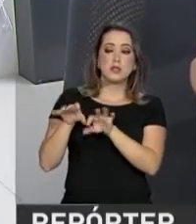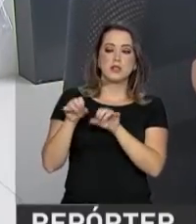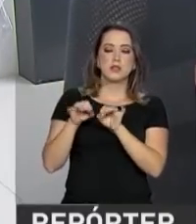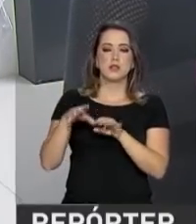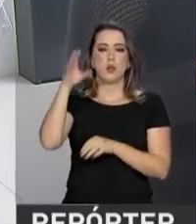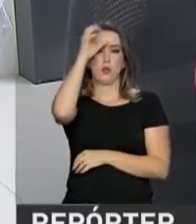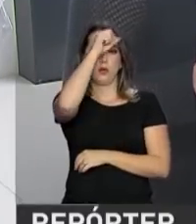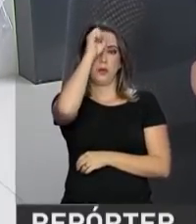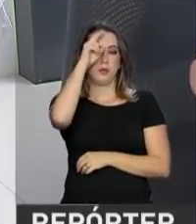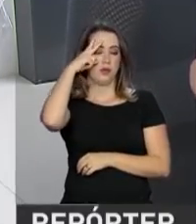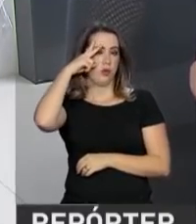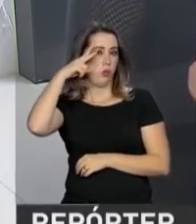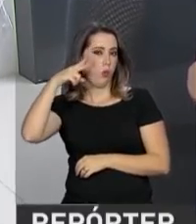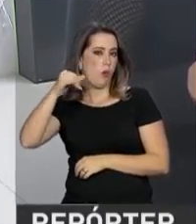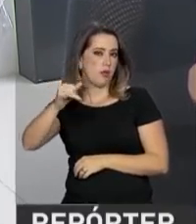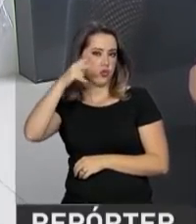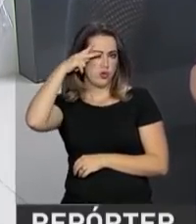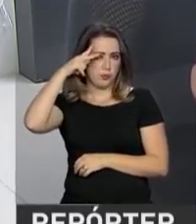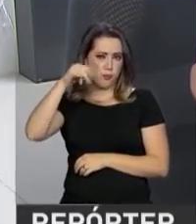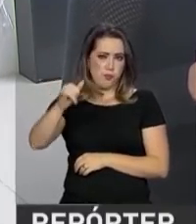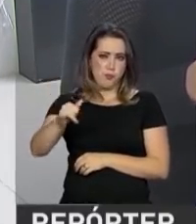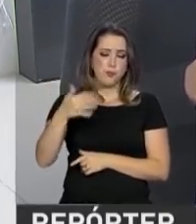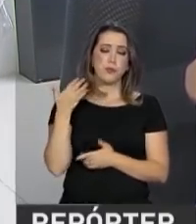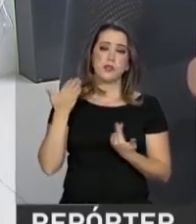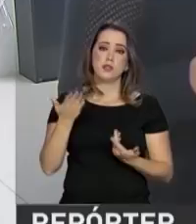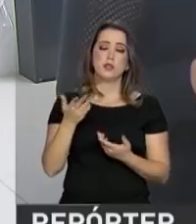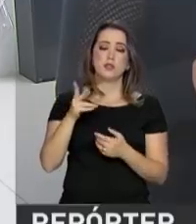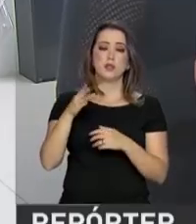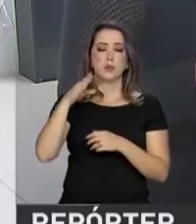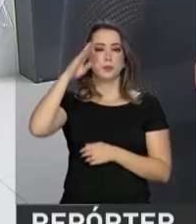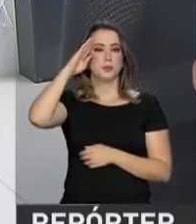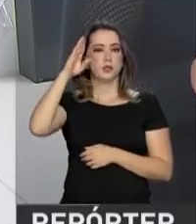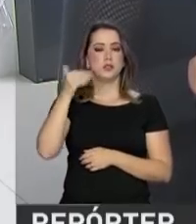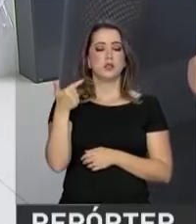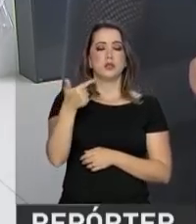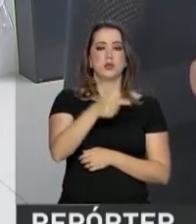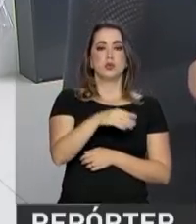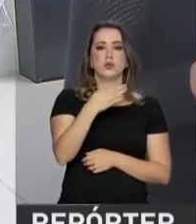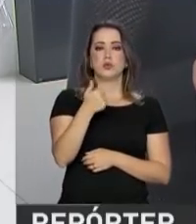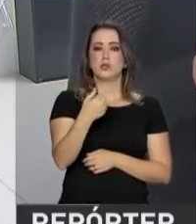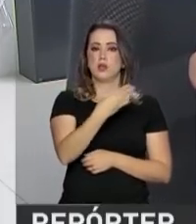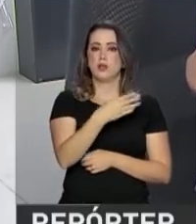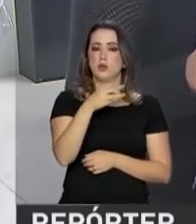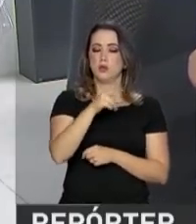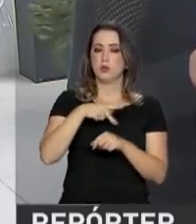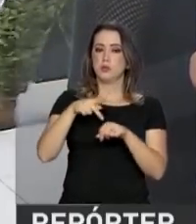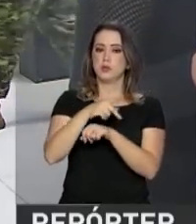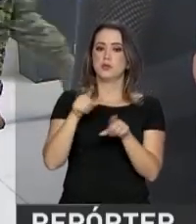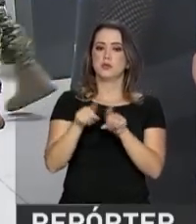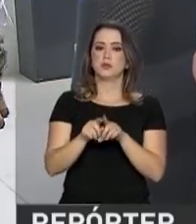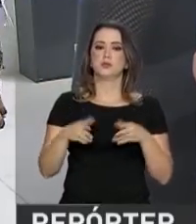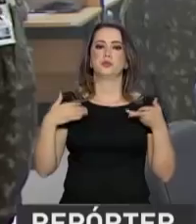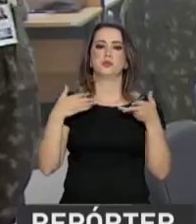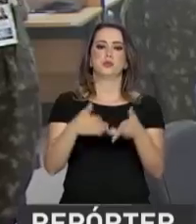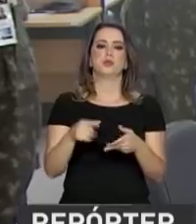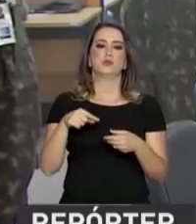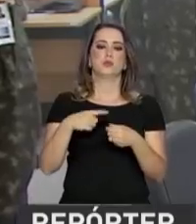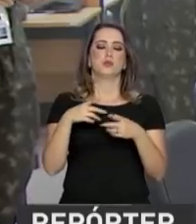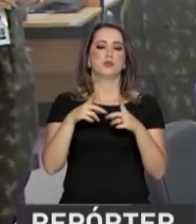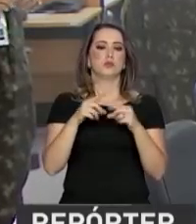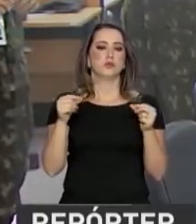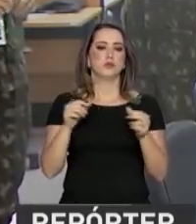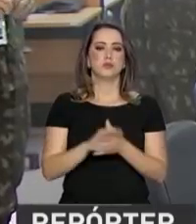com o que aprendeu no Haiti. Por isso, militares de outros 14 países também participam do exercício aqui em Brasília.